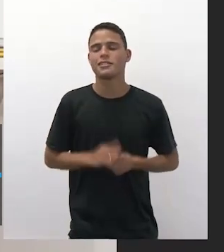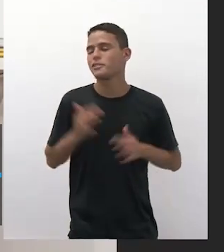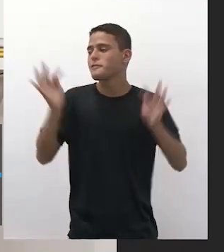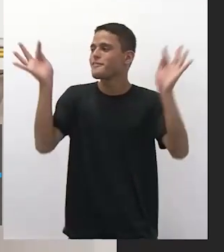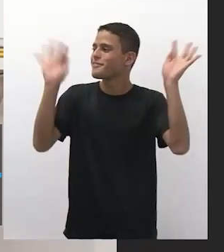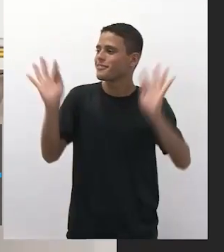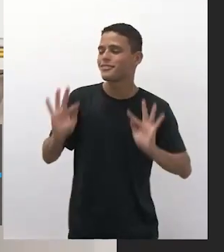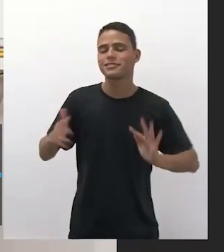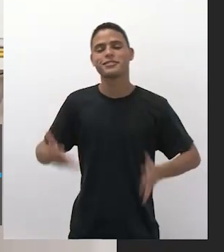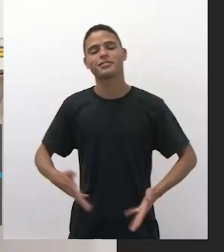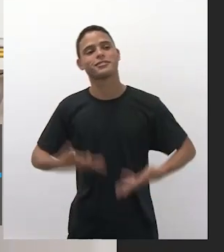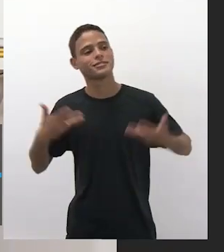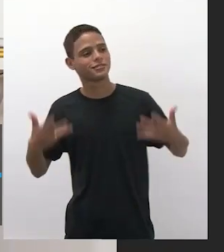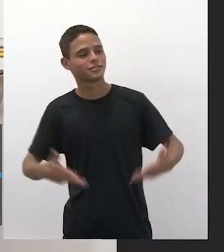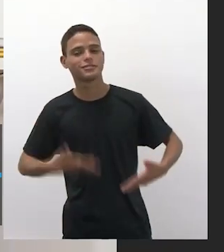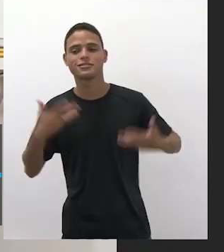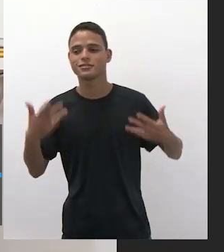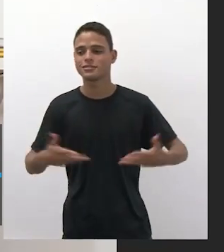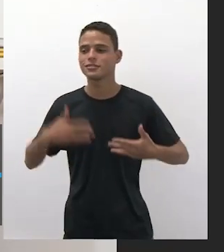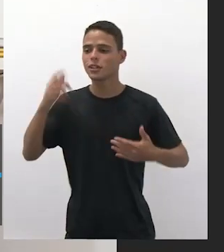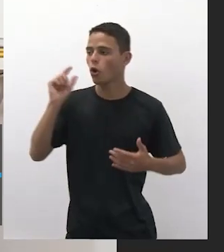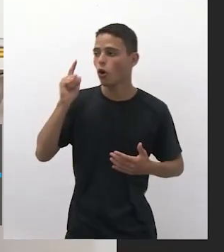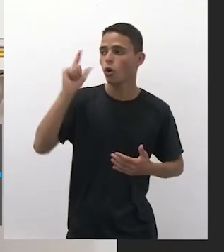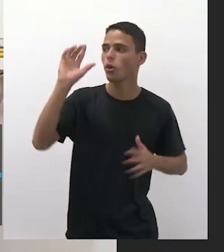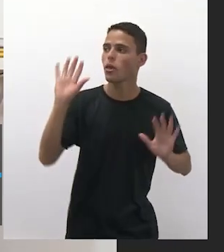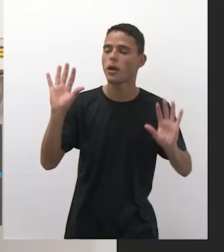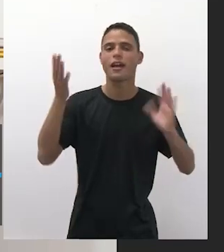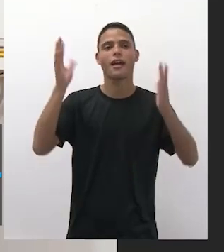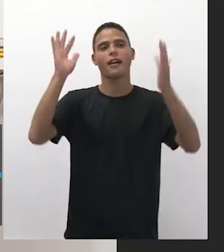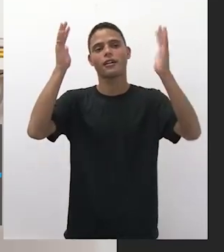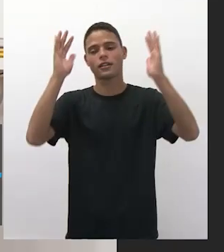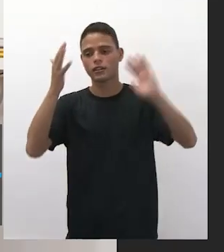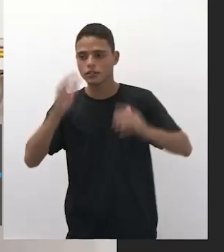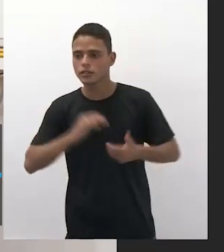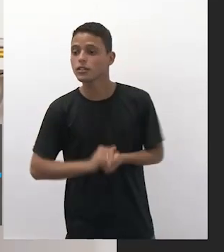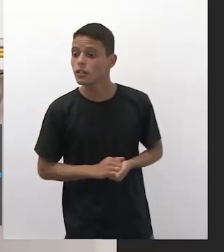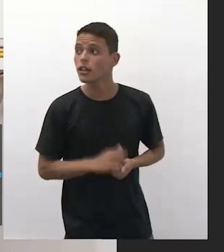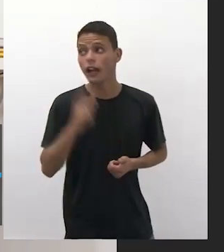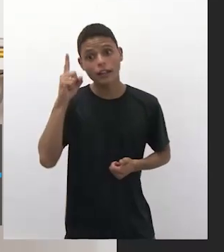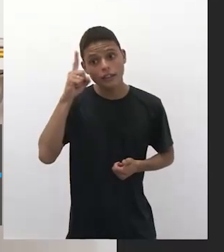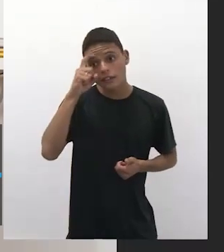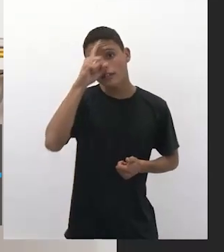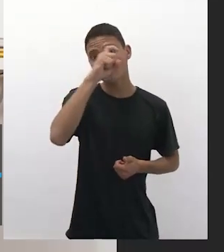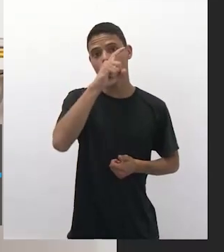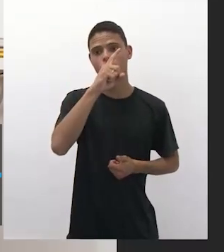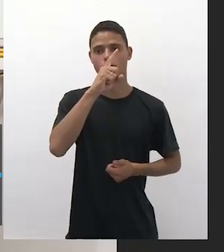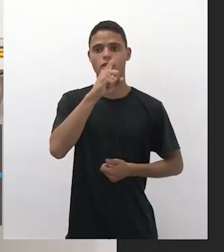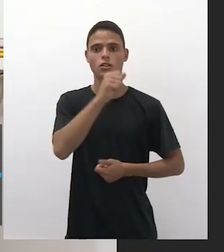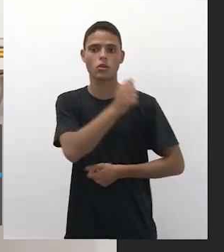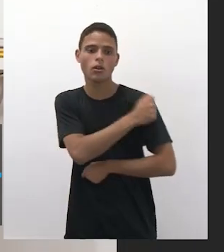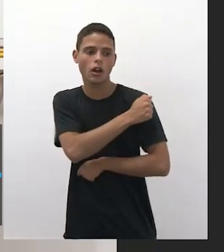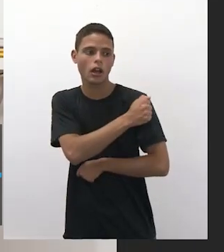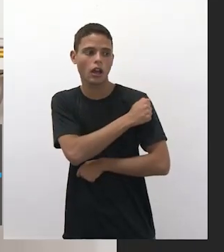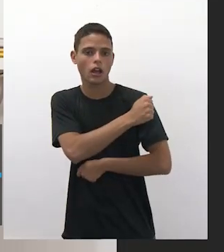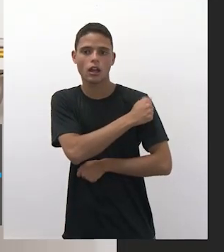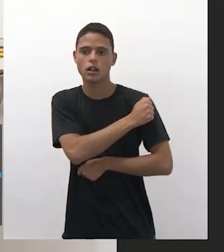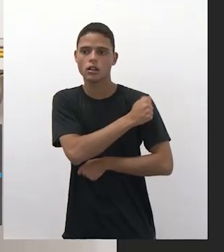feliz, né, feliz da vida. Nossa, era raro um aluno ir para a primeira série e